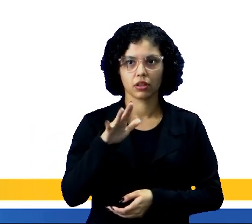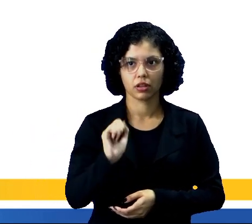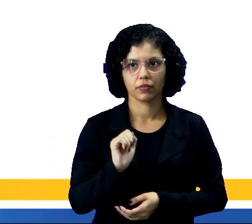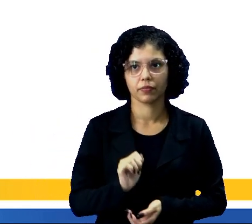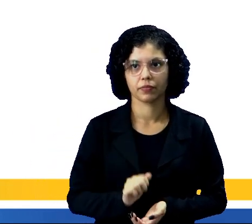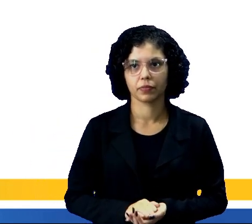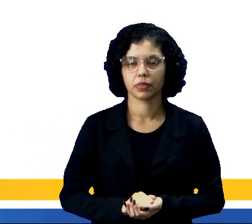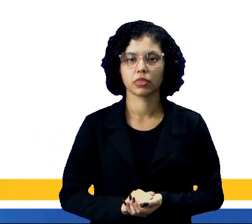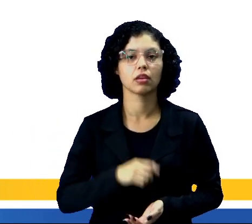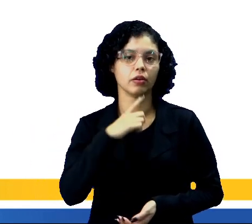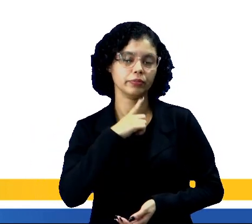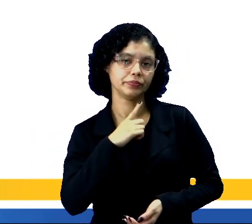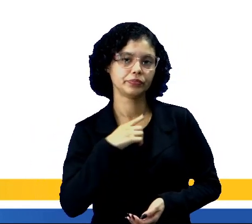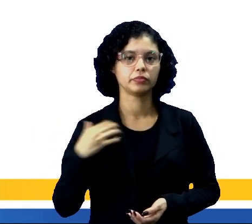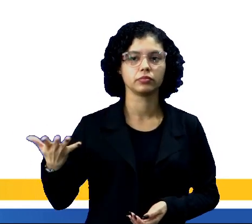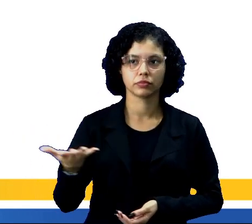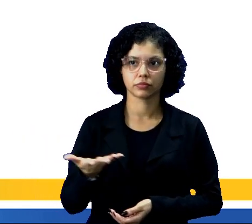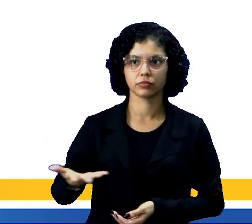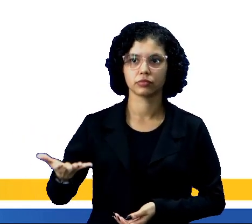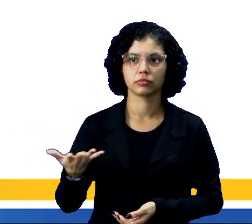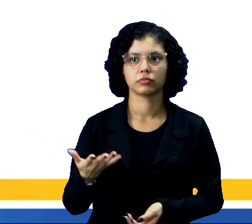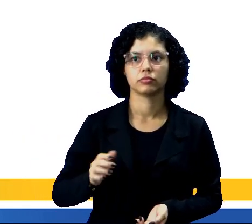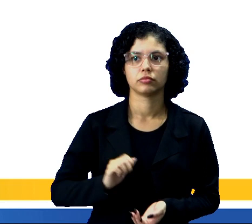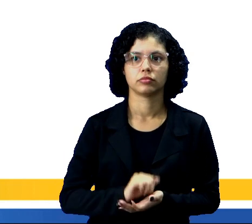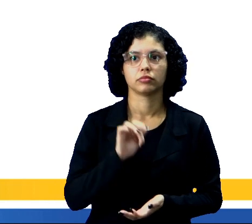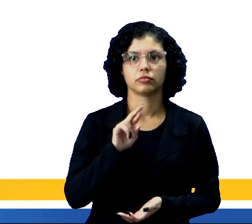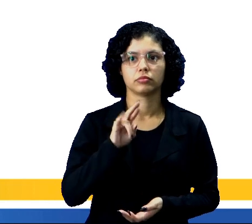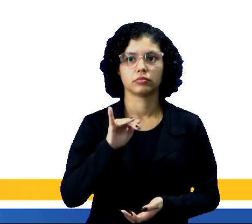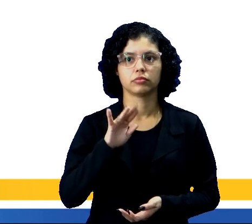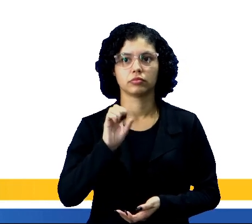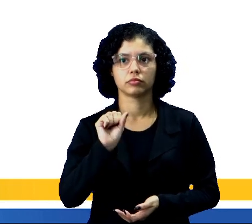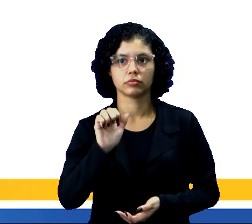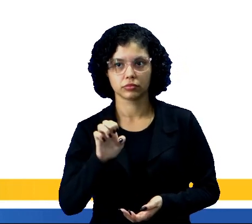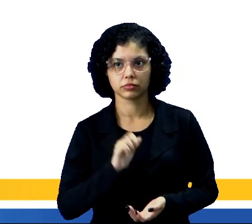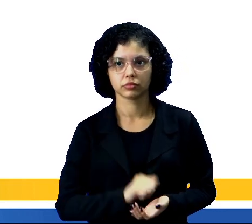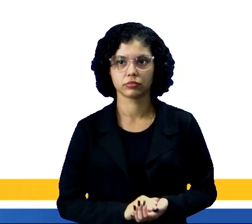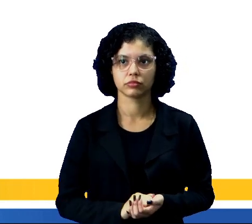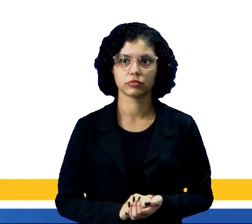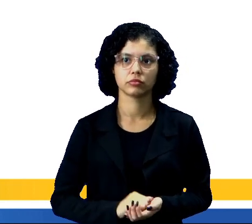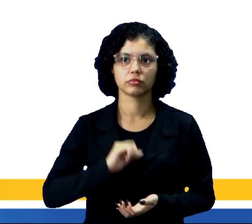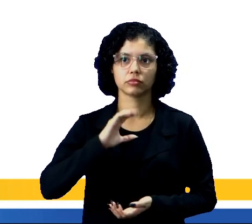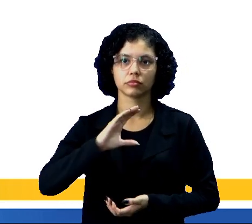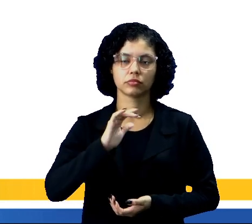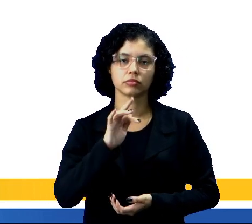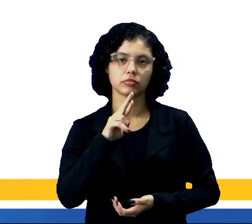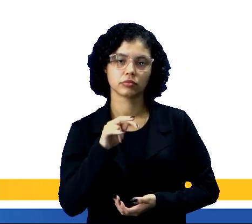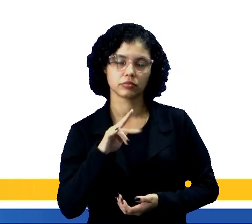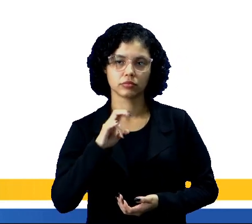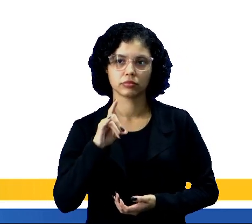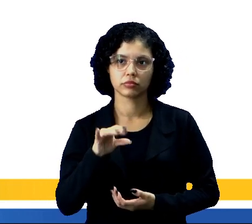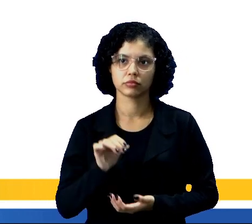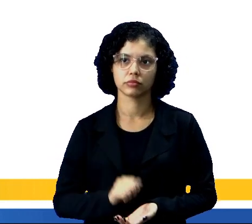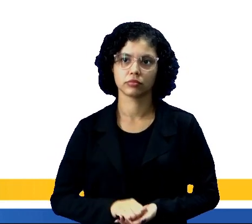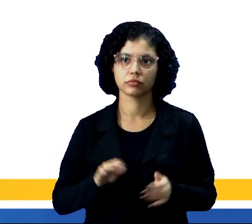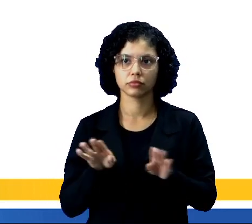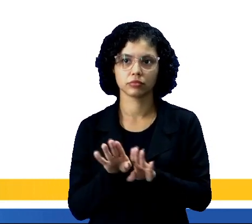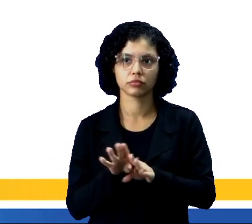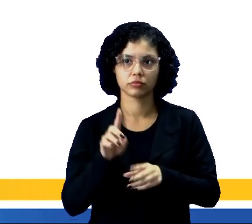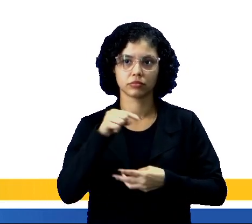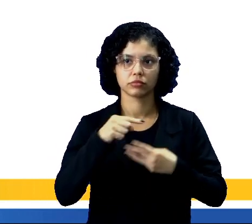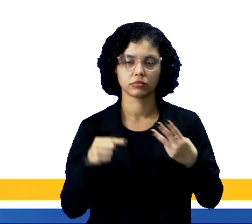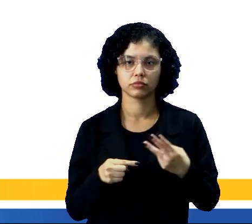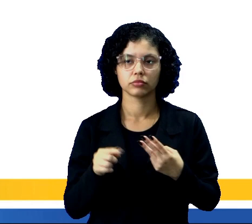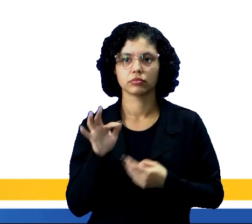adenina, contém uma base chamada também de ribose, que é um carboidrato, que é uma pentose, e também